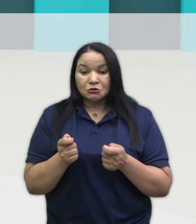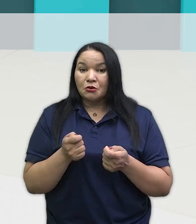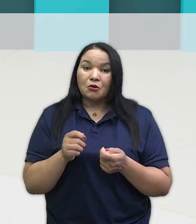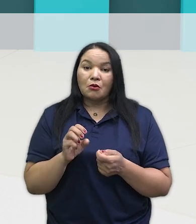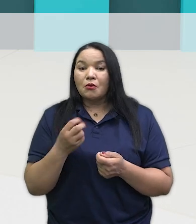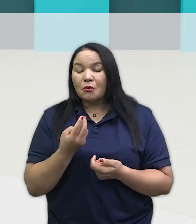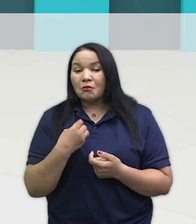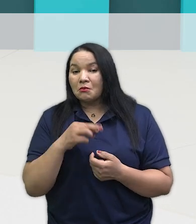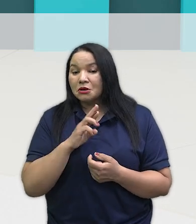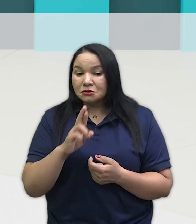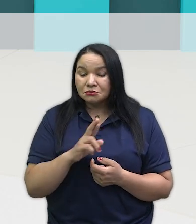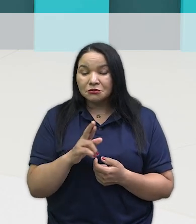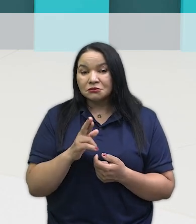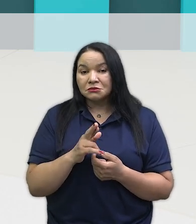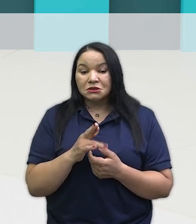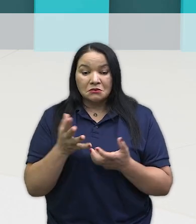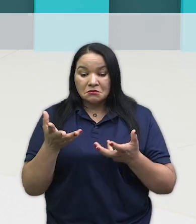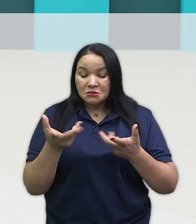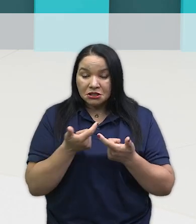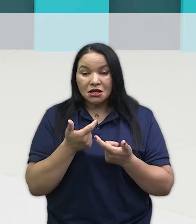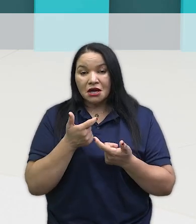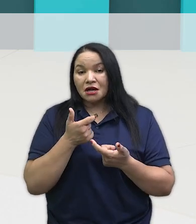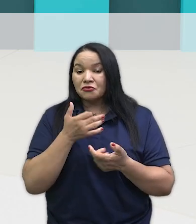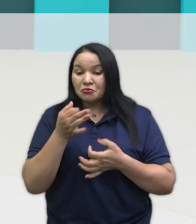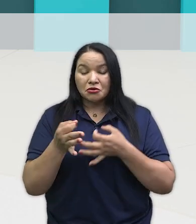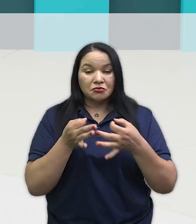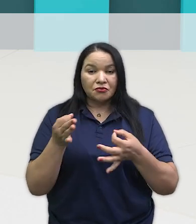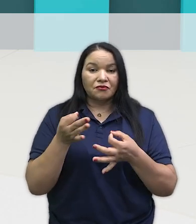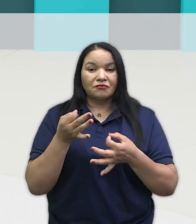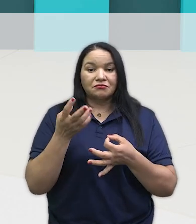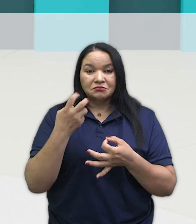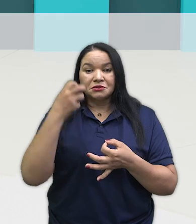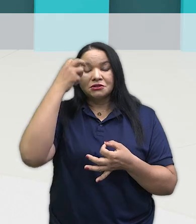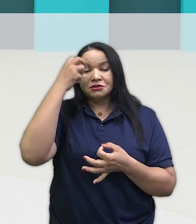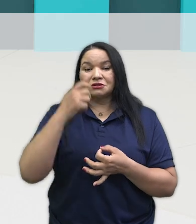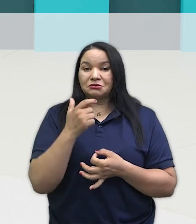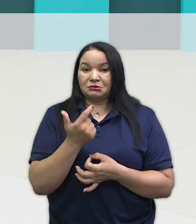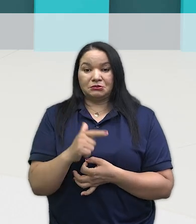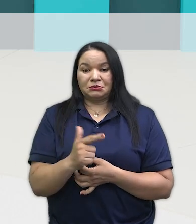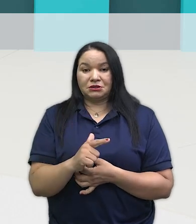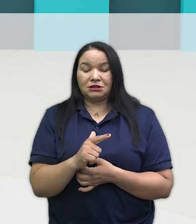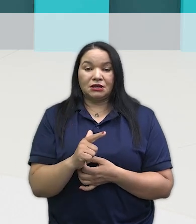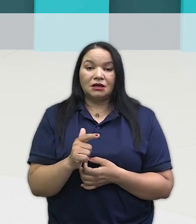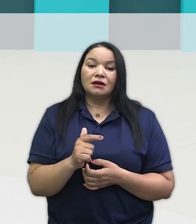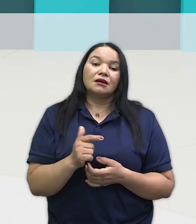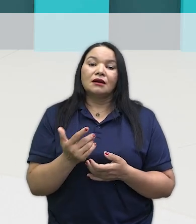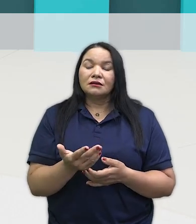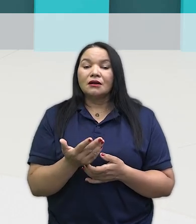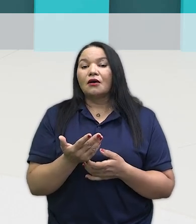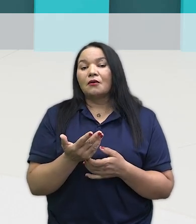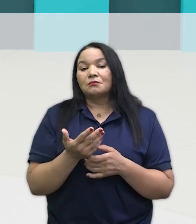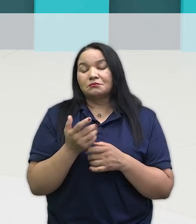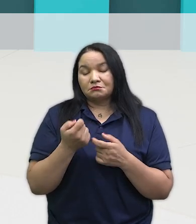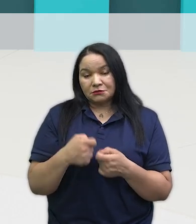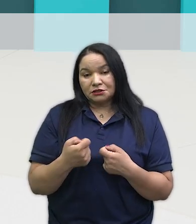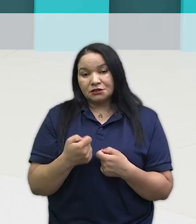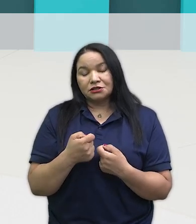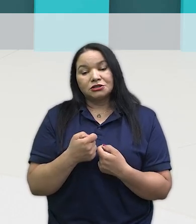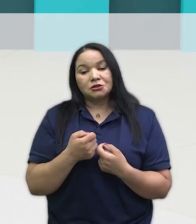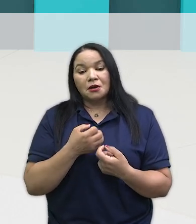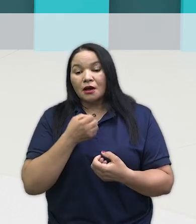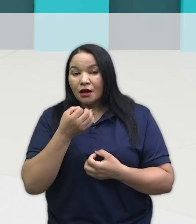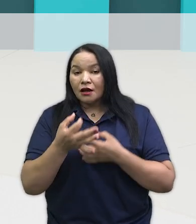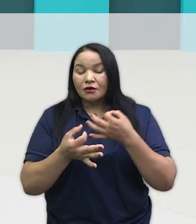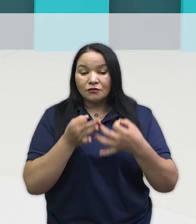conseguem argumentar, não são inteligentes o suficiente para argumentar,